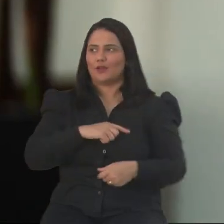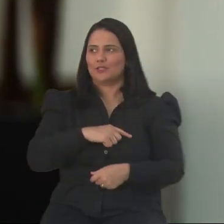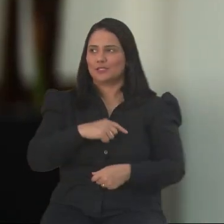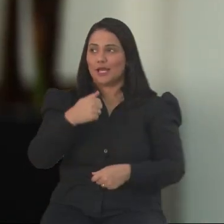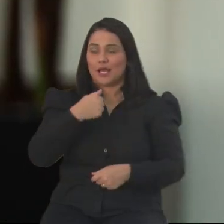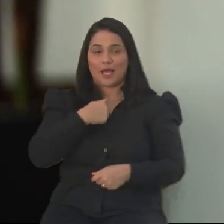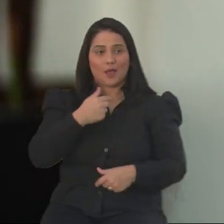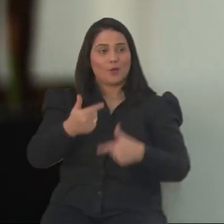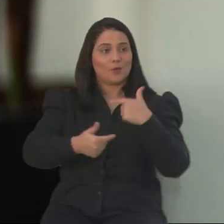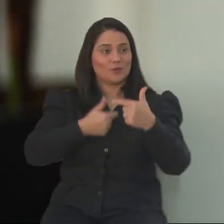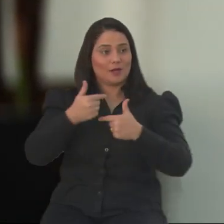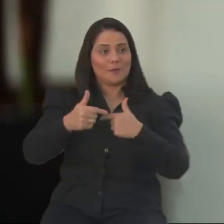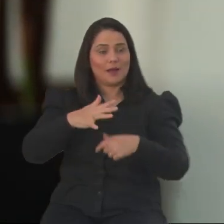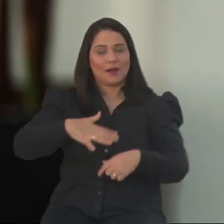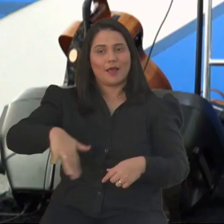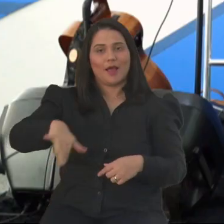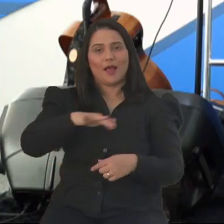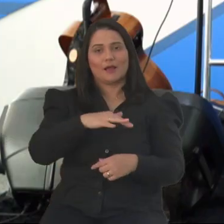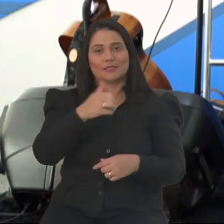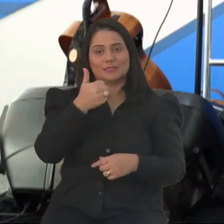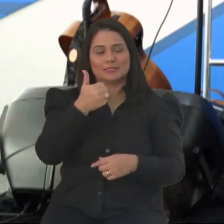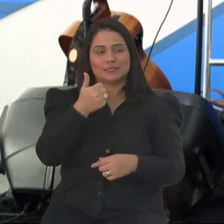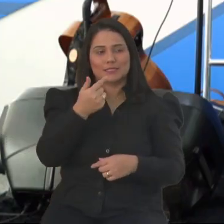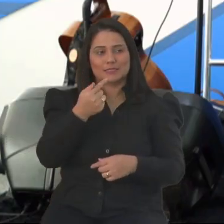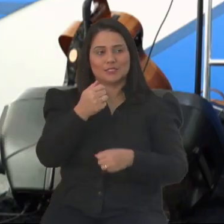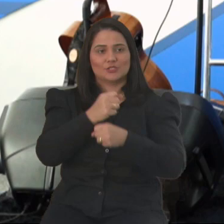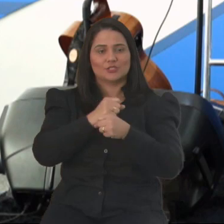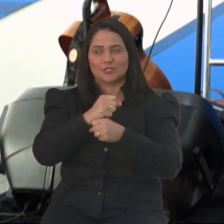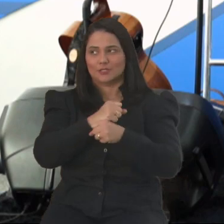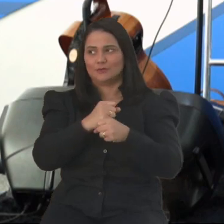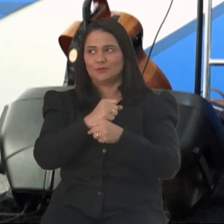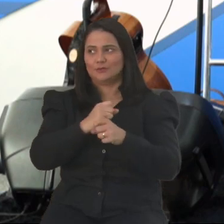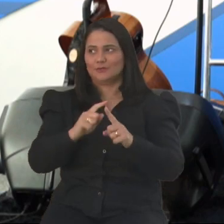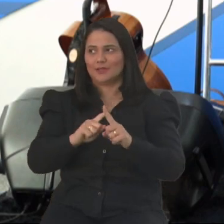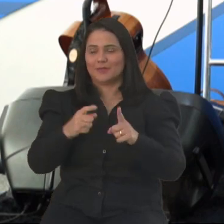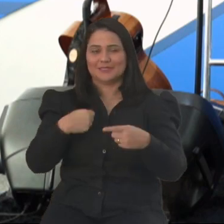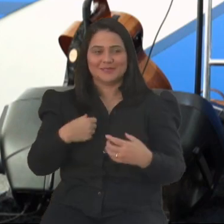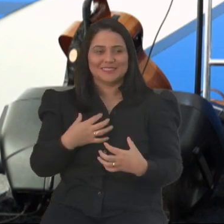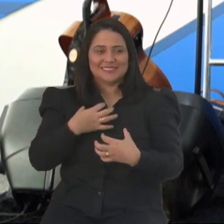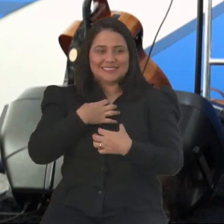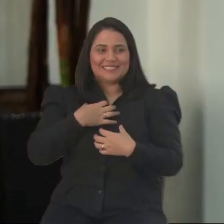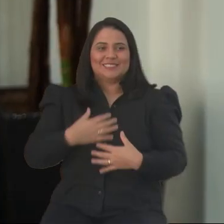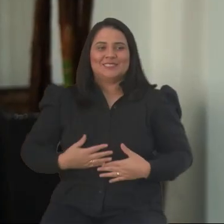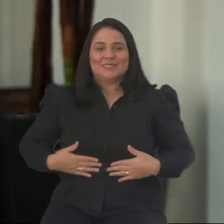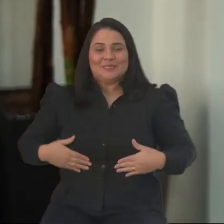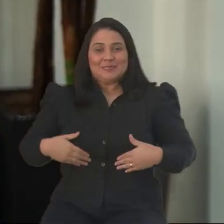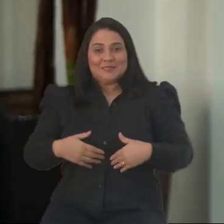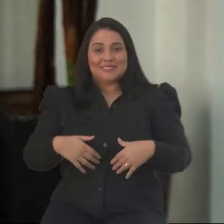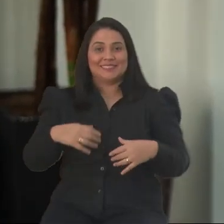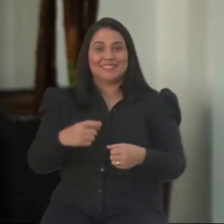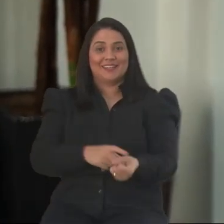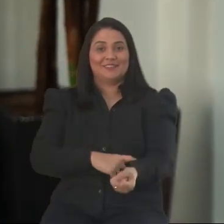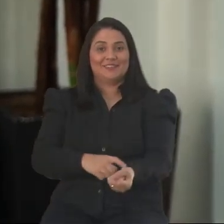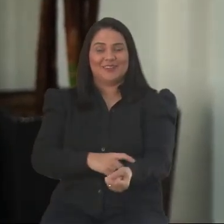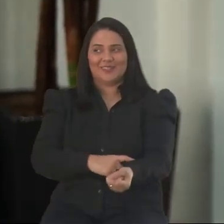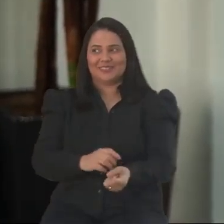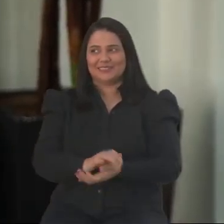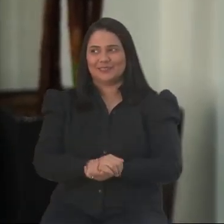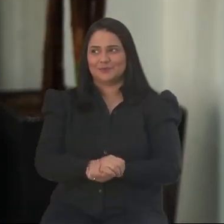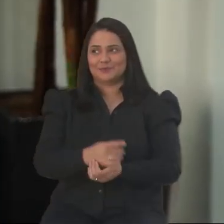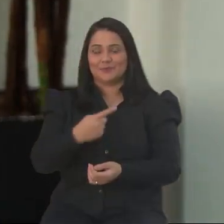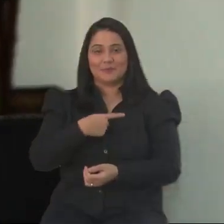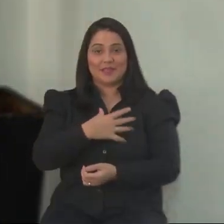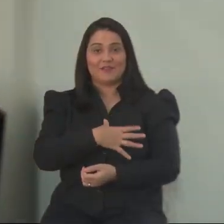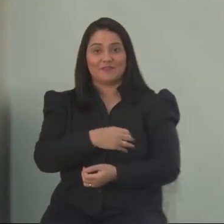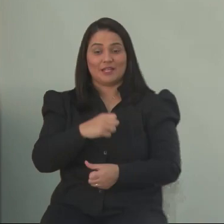com comunicação humana, confesso que ainda dá um friozinho na barriga. Esse ano a minha filha mudou de escola e no